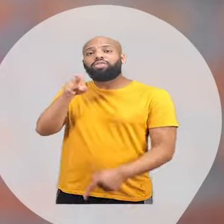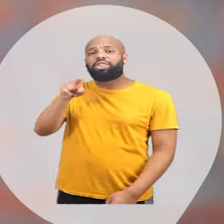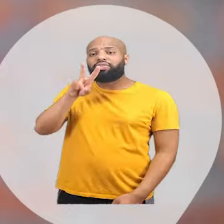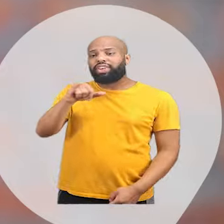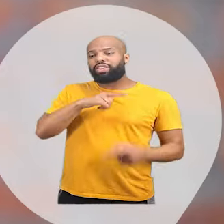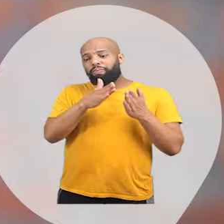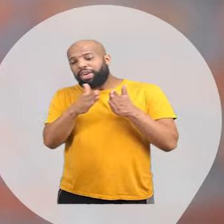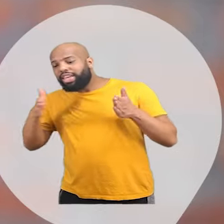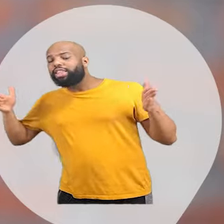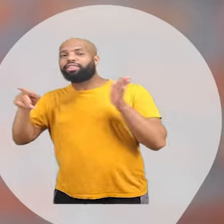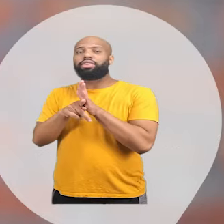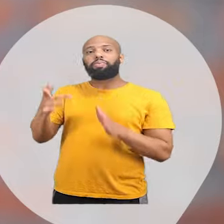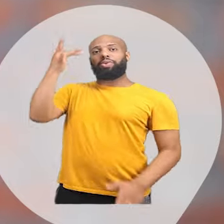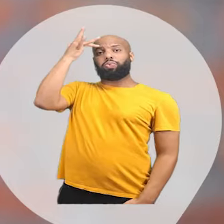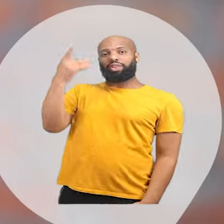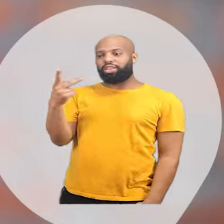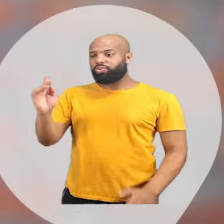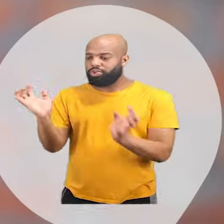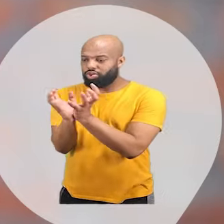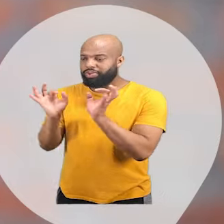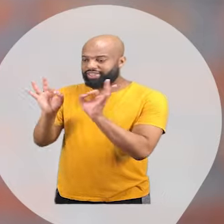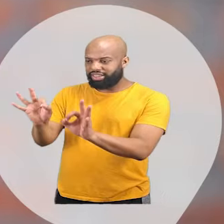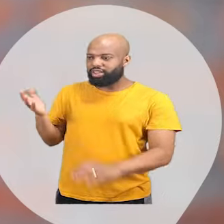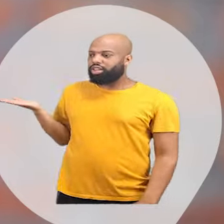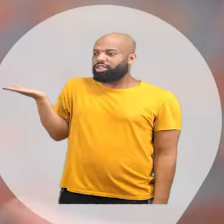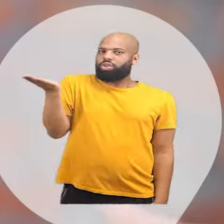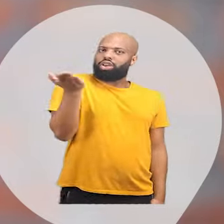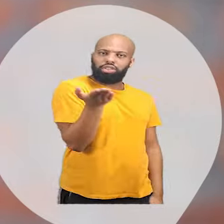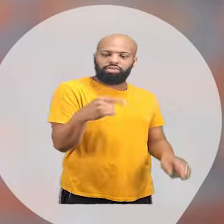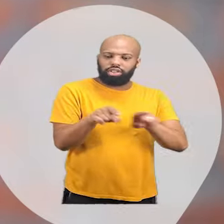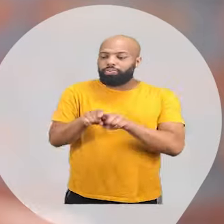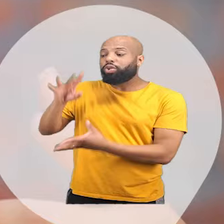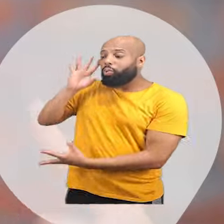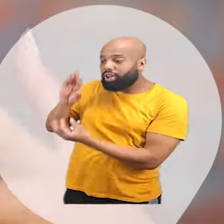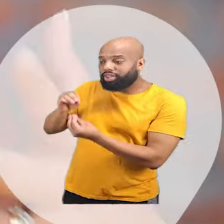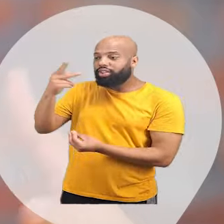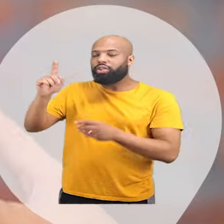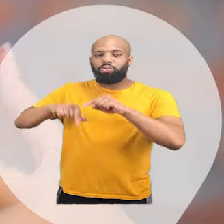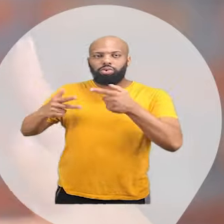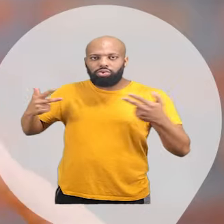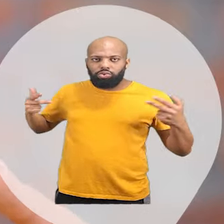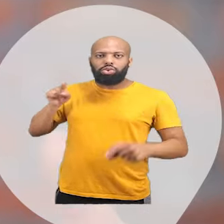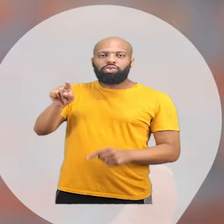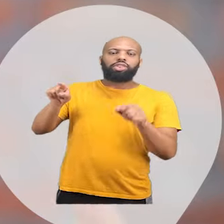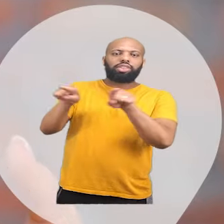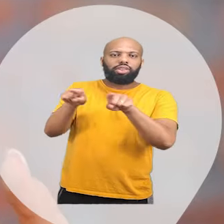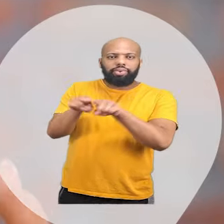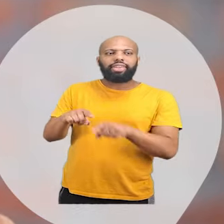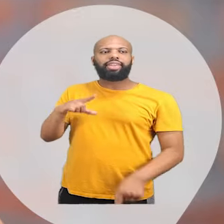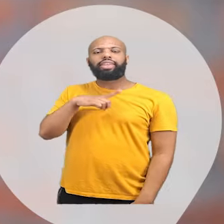você vai ter um período de maturação para tua equipe tá certa porque o garçom entender o teu produto para você realmente